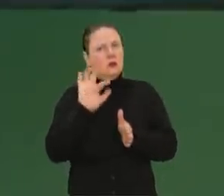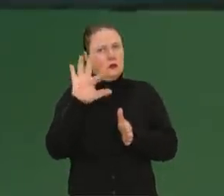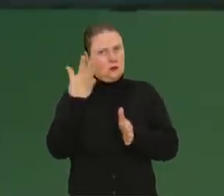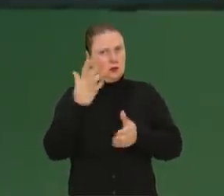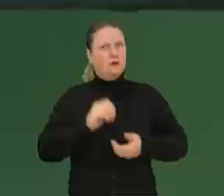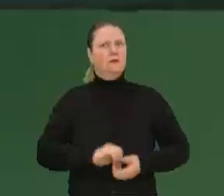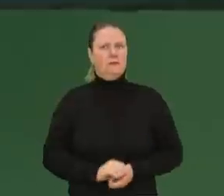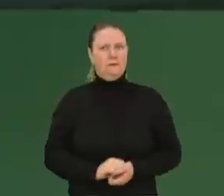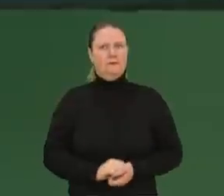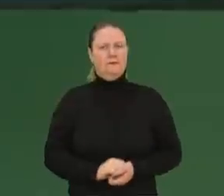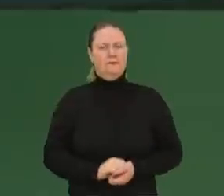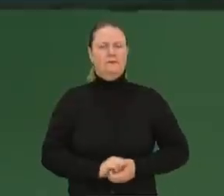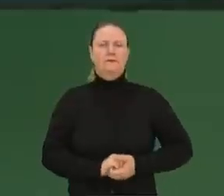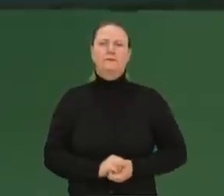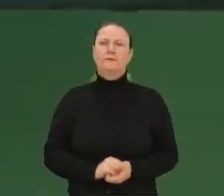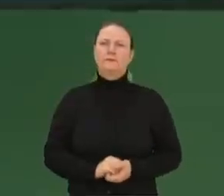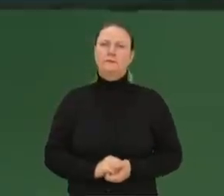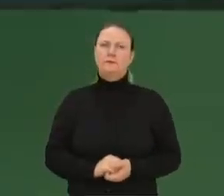pessoa.